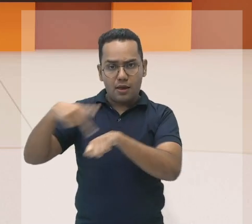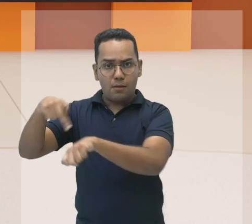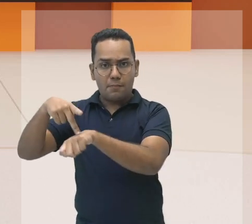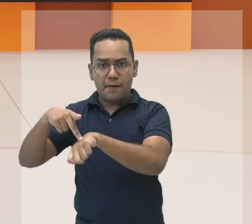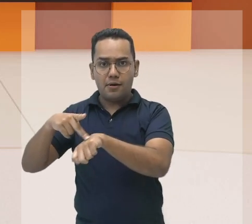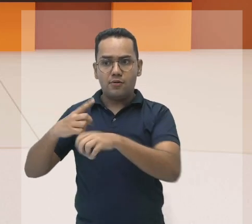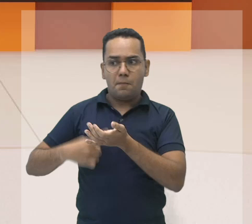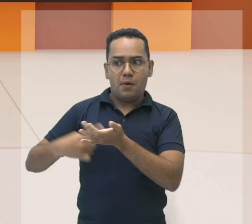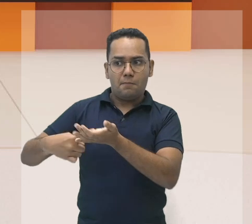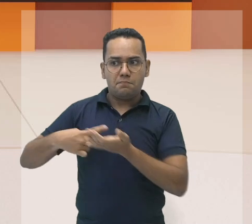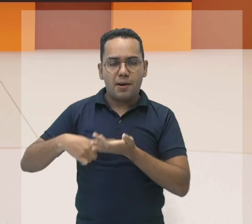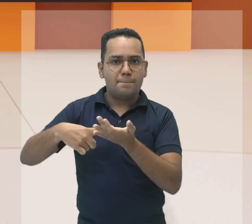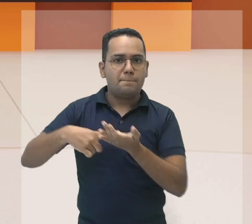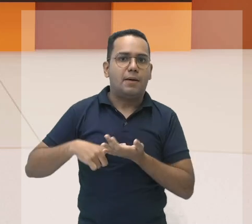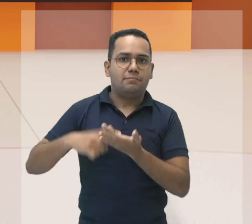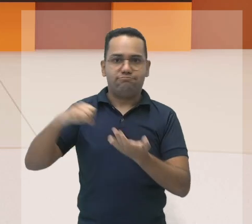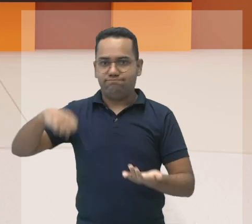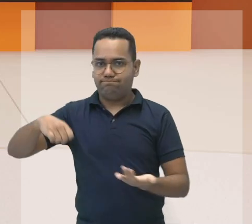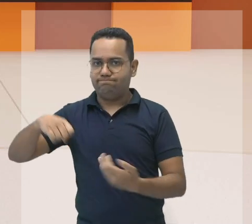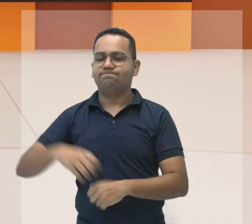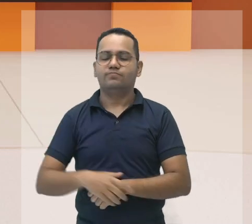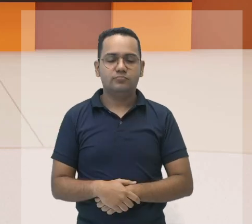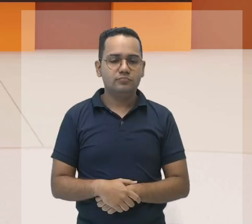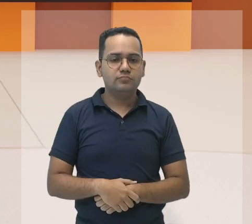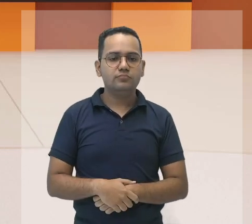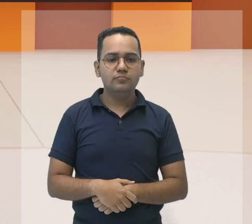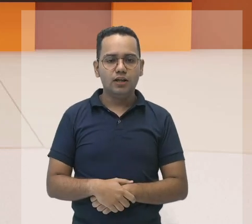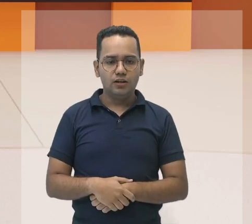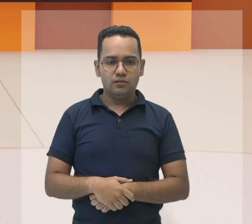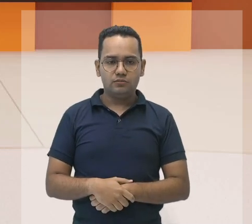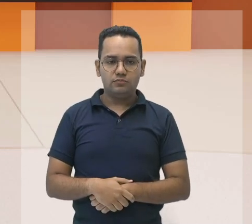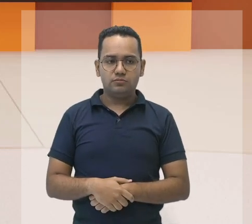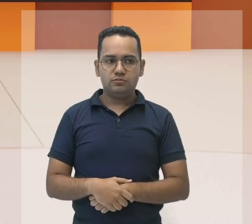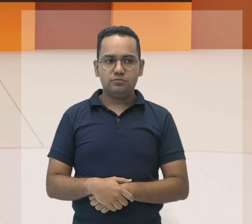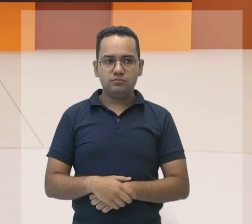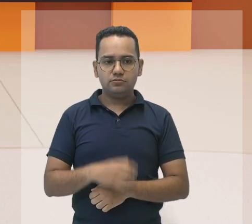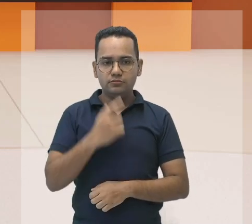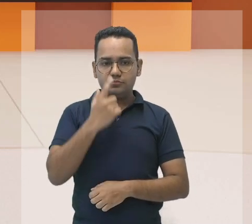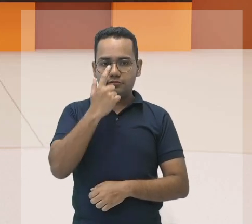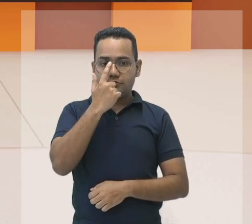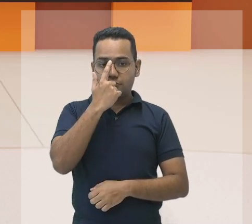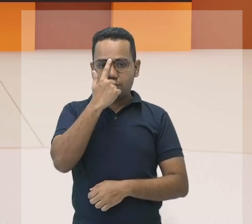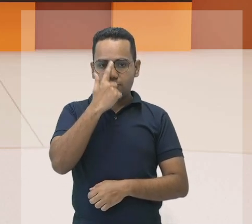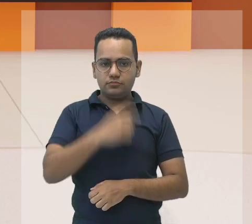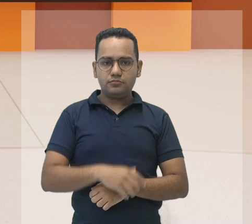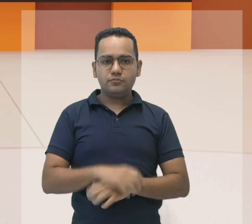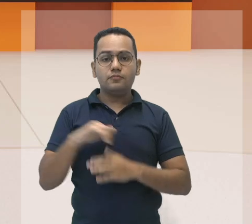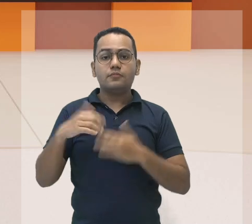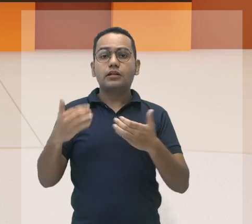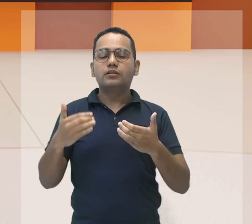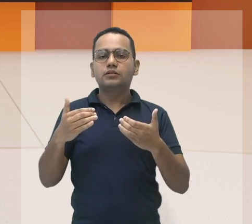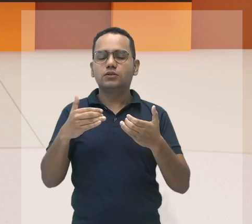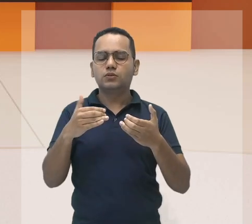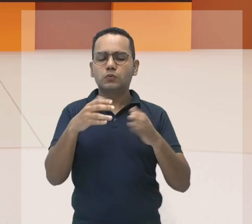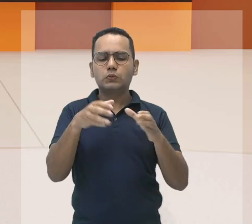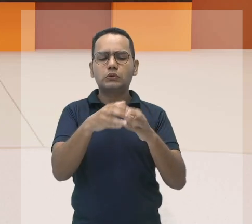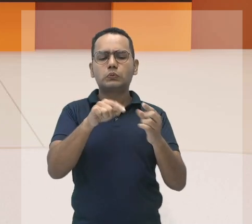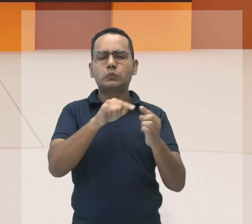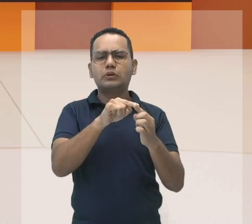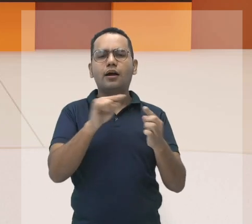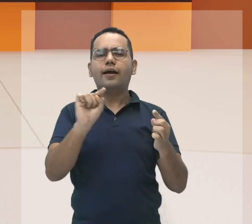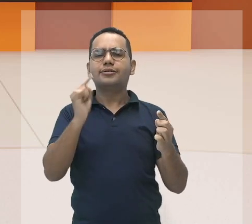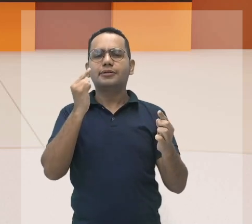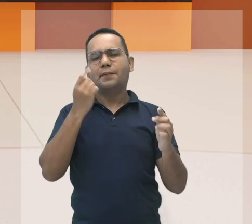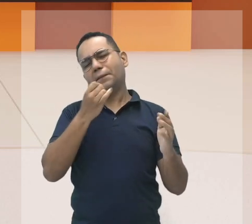a competitividade entre os países. E aí, dentro desse pensamento, os blocos econômicos eles vêm com a seguinte ideia,